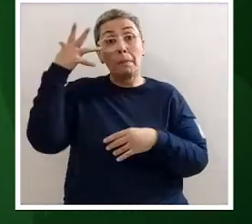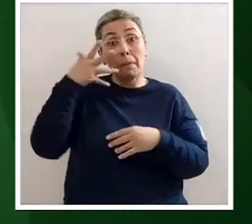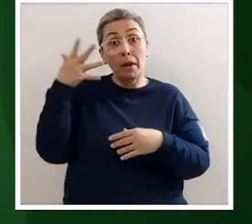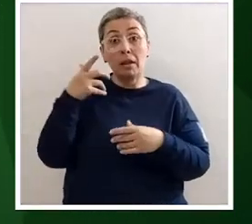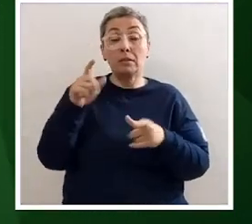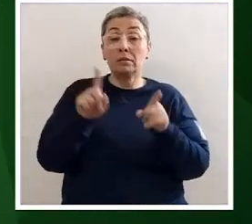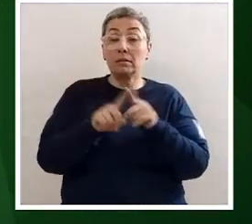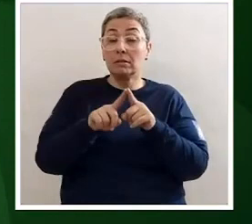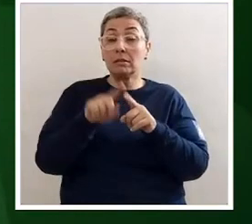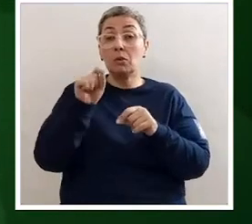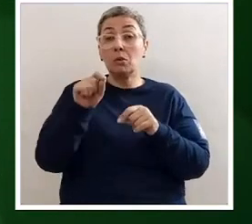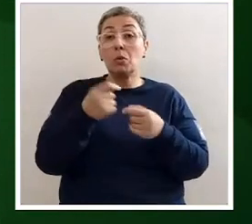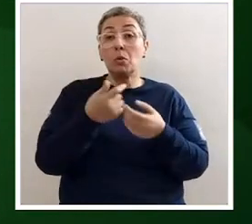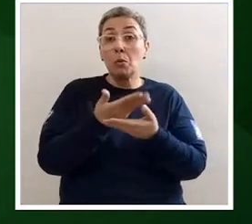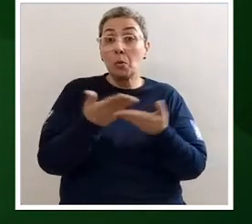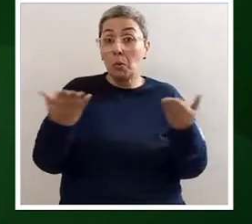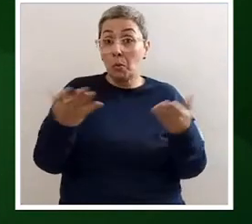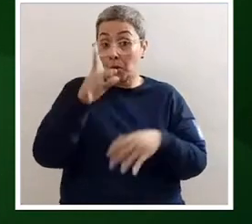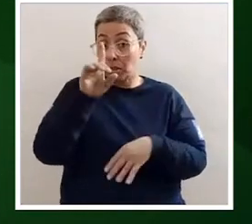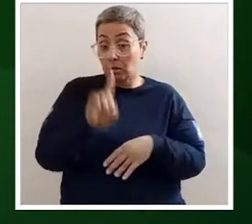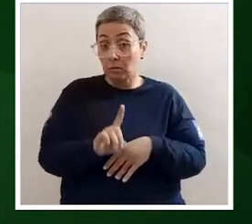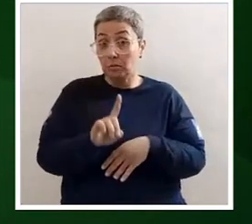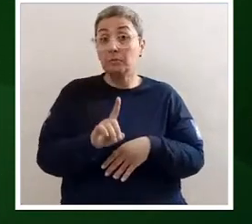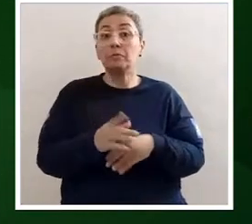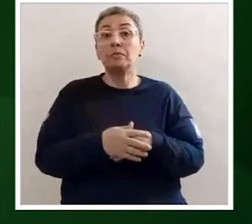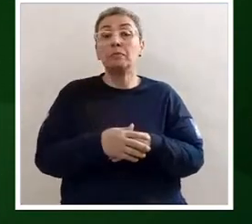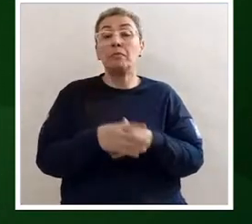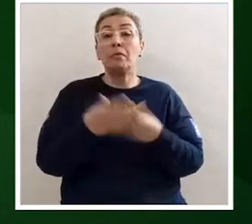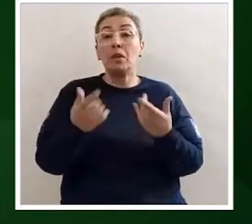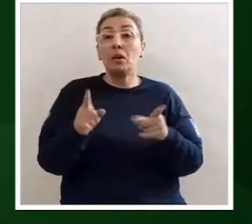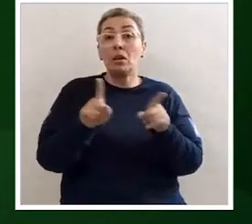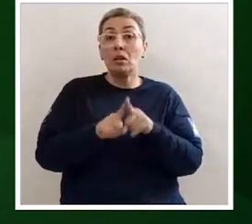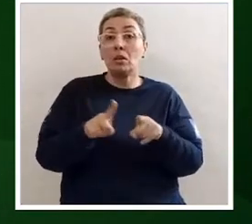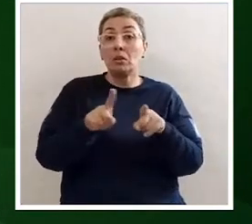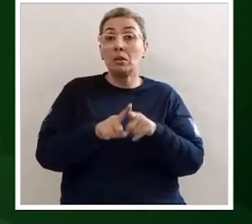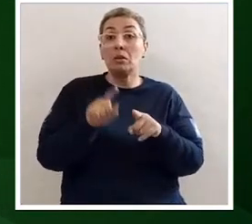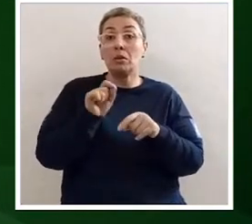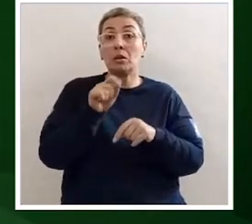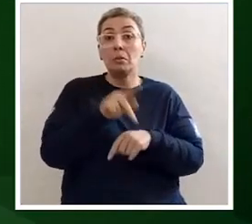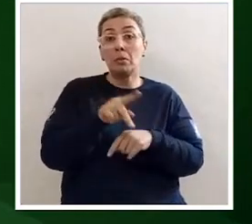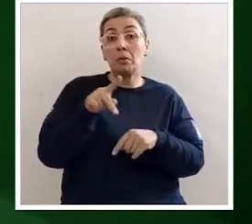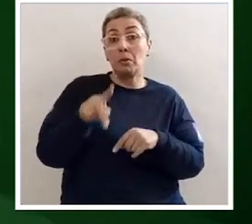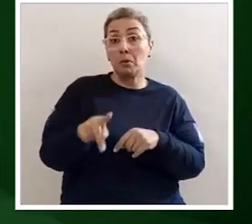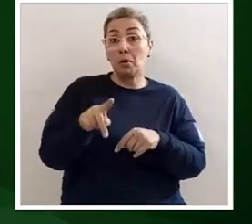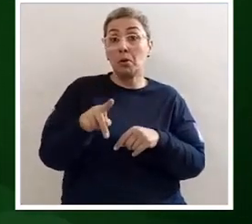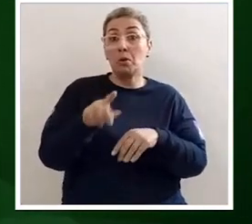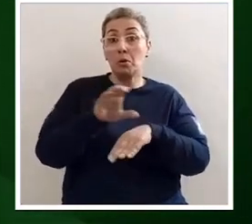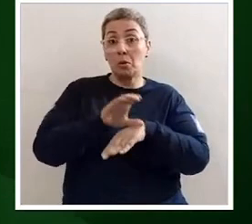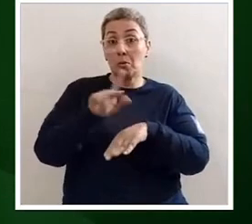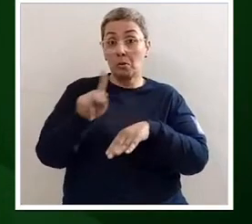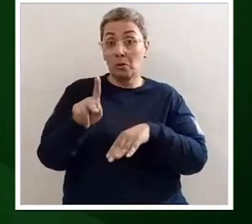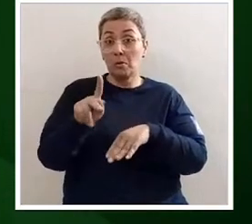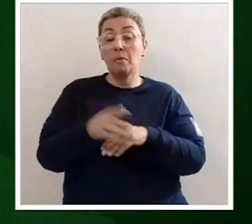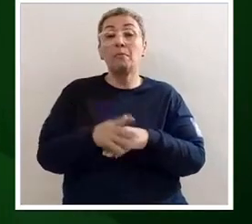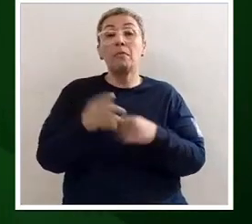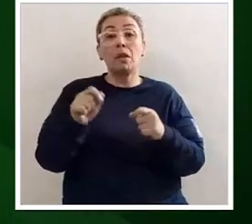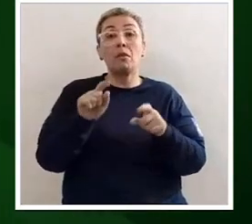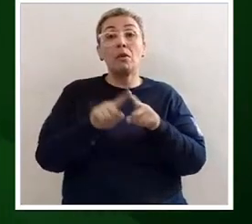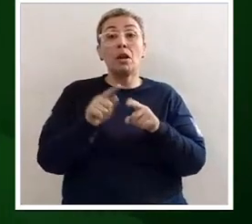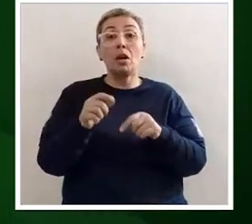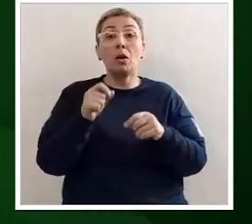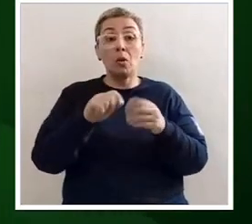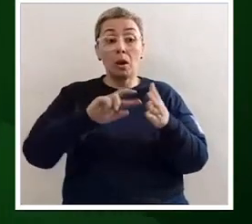que ela fez para hoje diretores e para os professores coordenadores ela